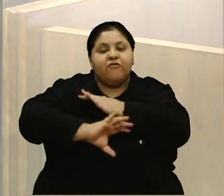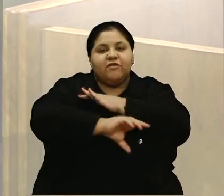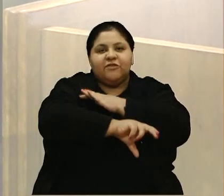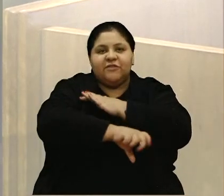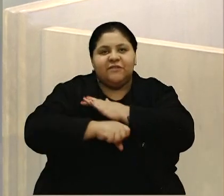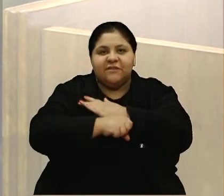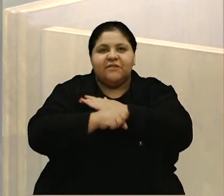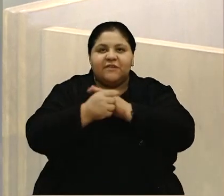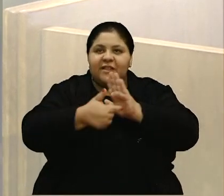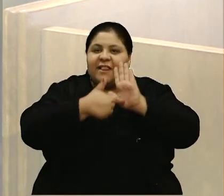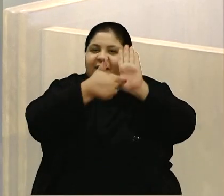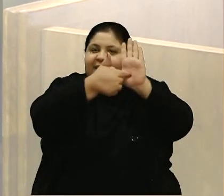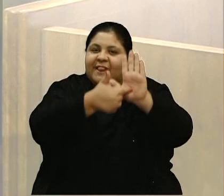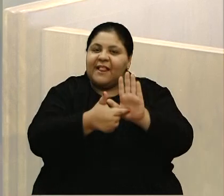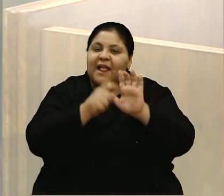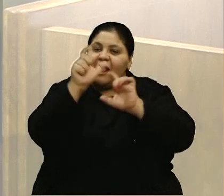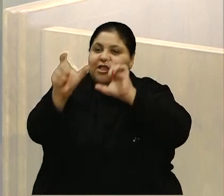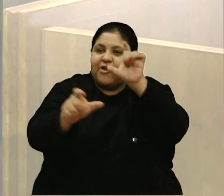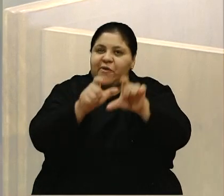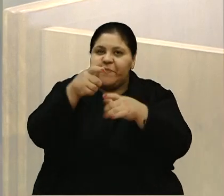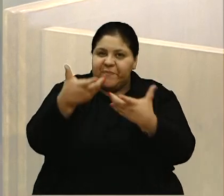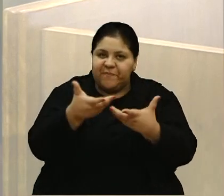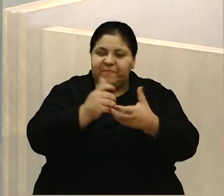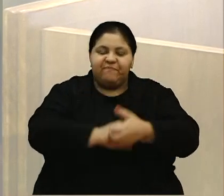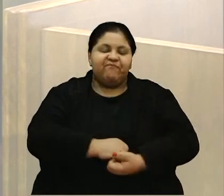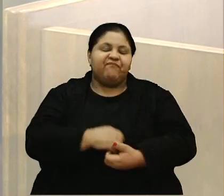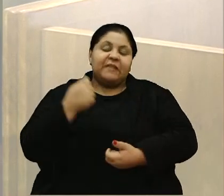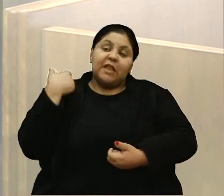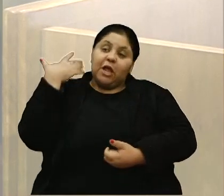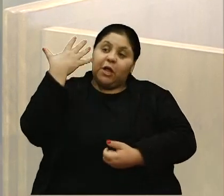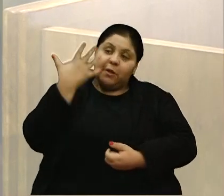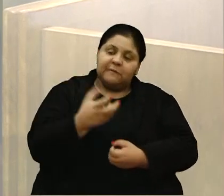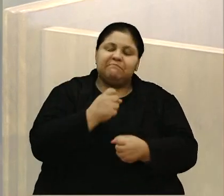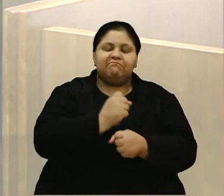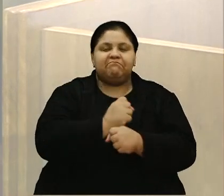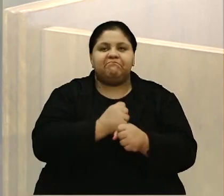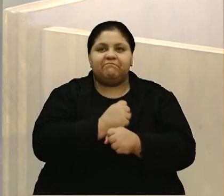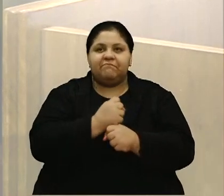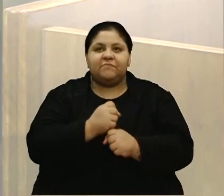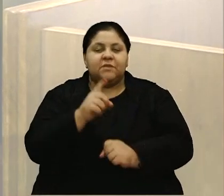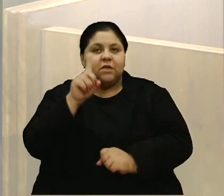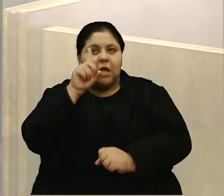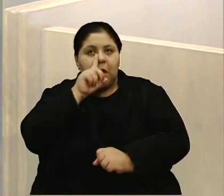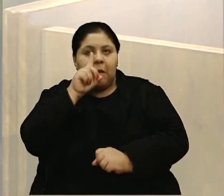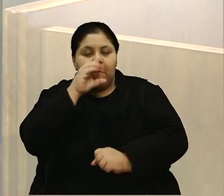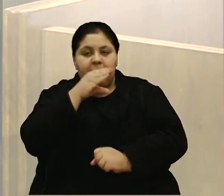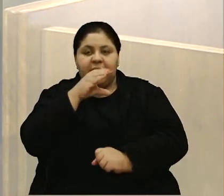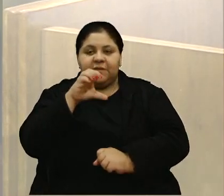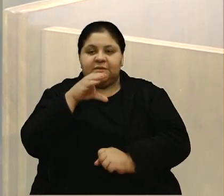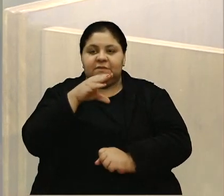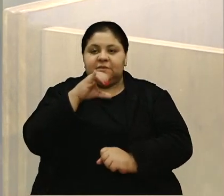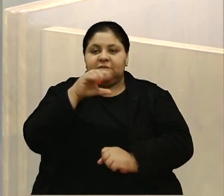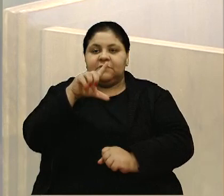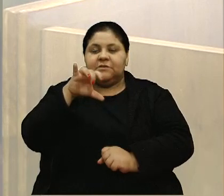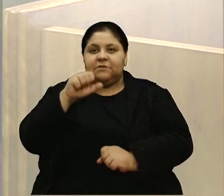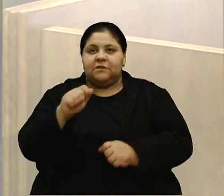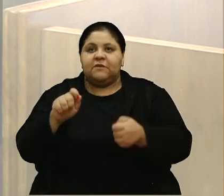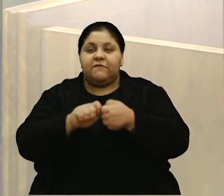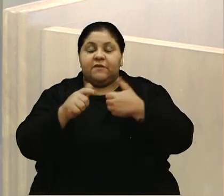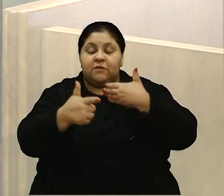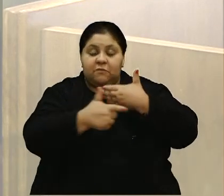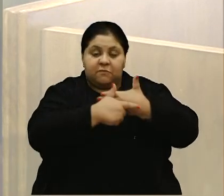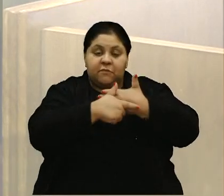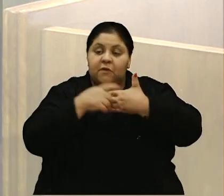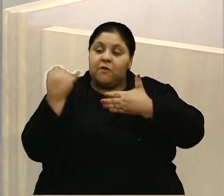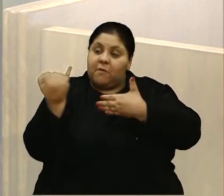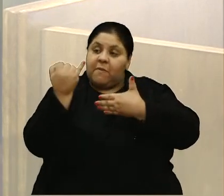dedica a todos ao seu redor. Durante todos esses anos, Mãe Cecília desempenhou papéis fundamentais à